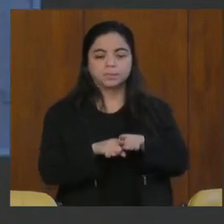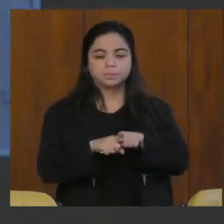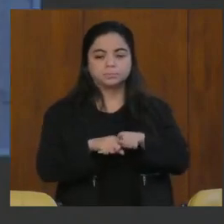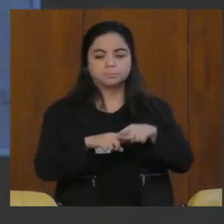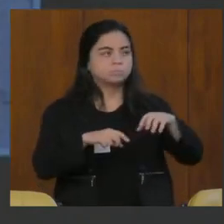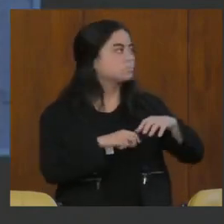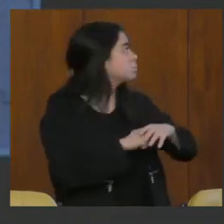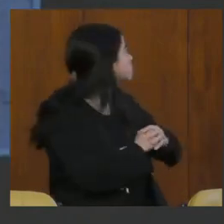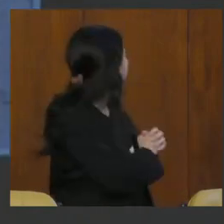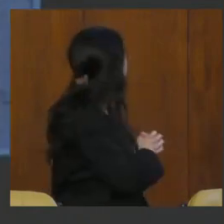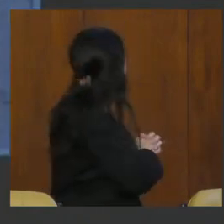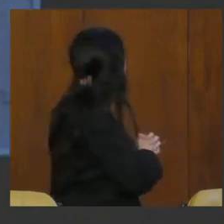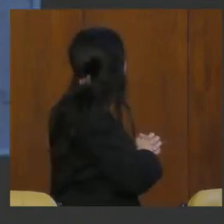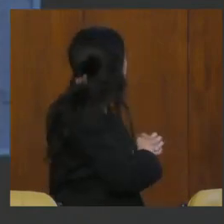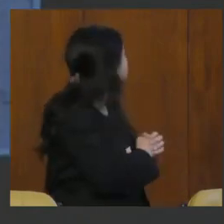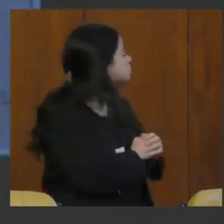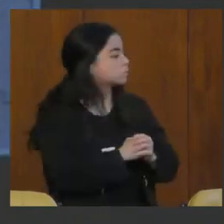Eletrocardiograma.